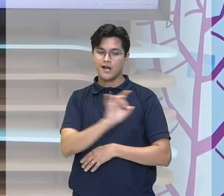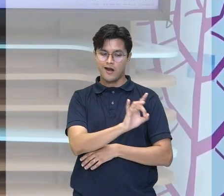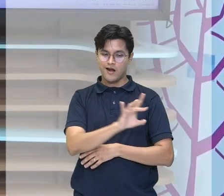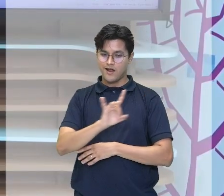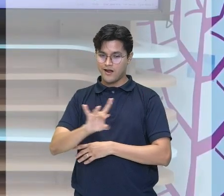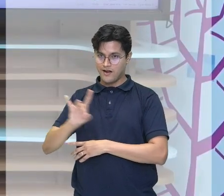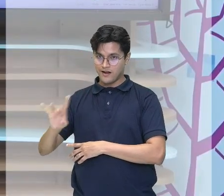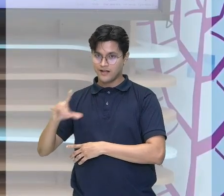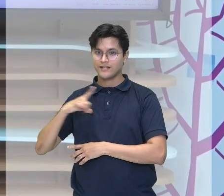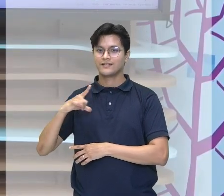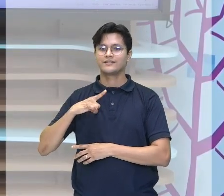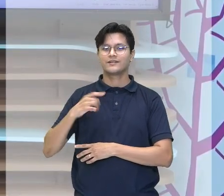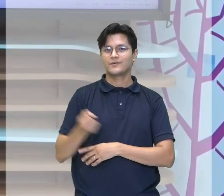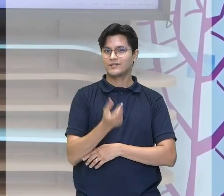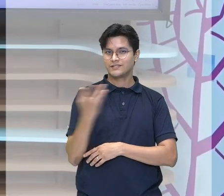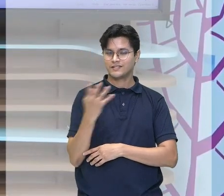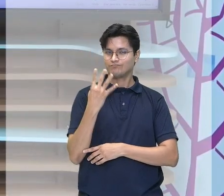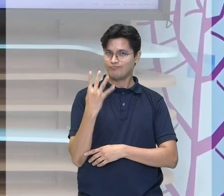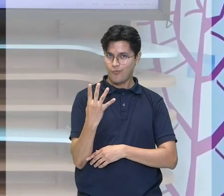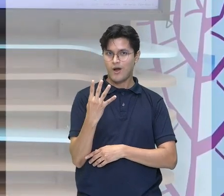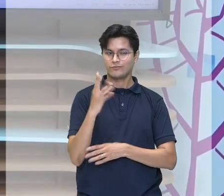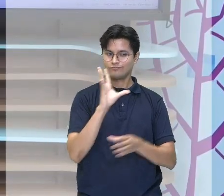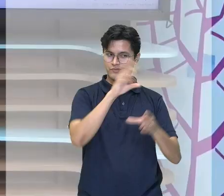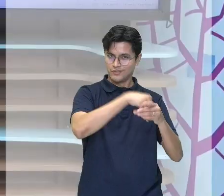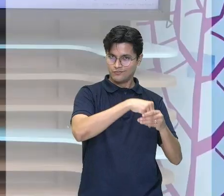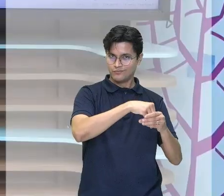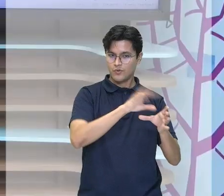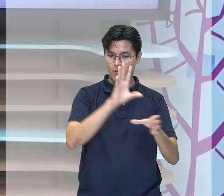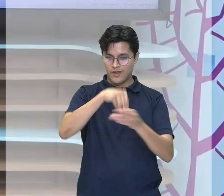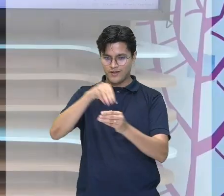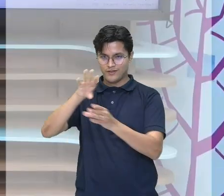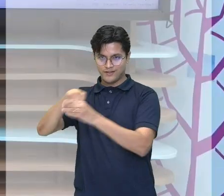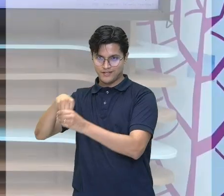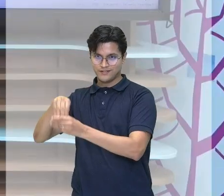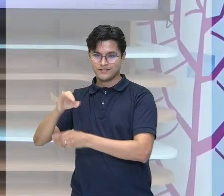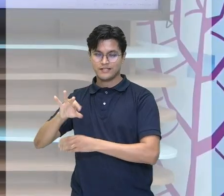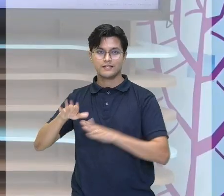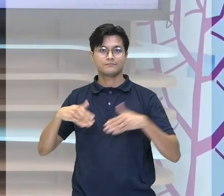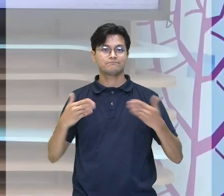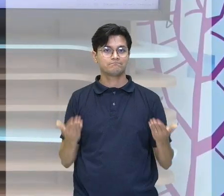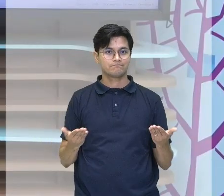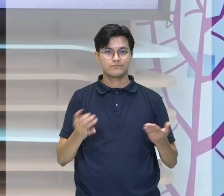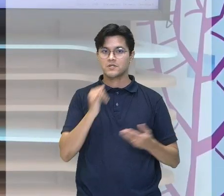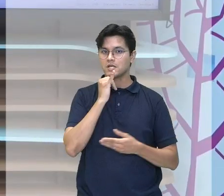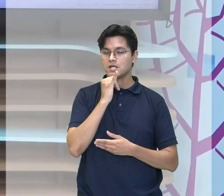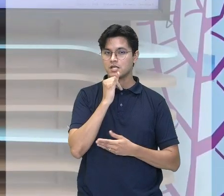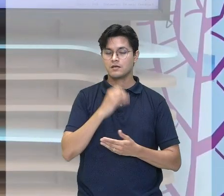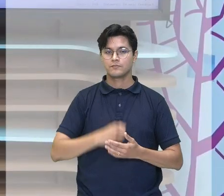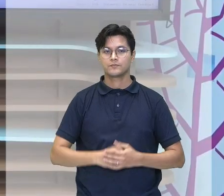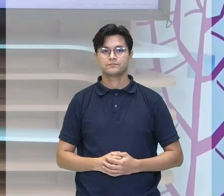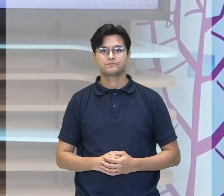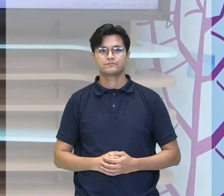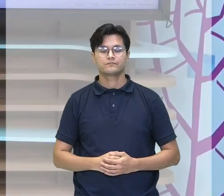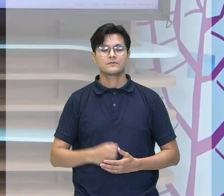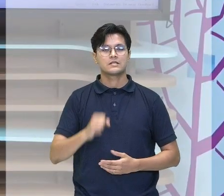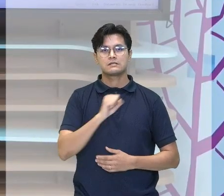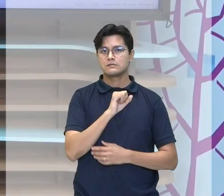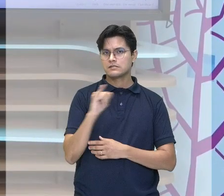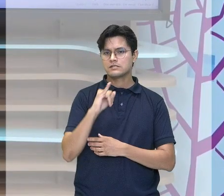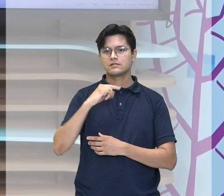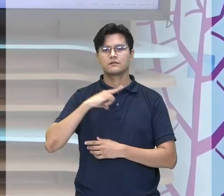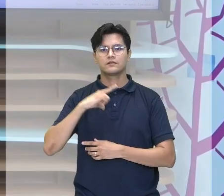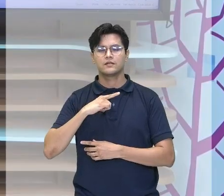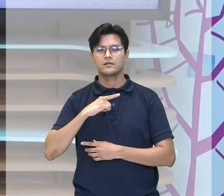o 140 e colocar e dividir ele todo em 4, certo? Tenho 140, né, ali de quantidade